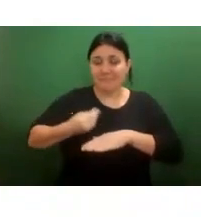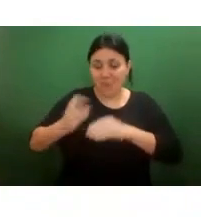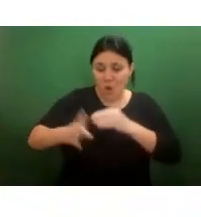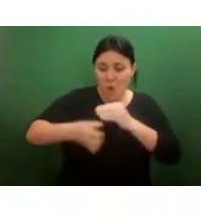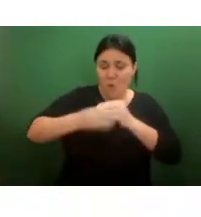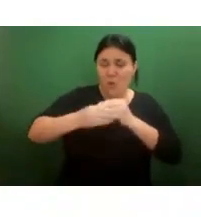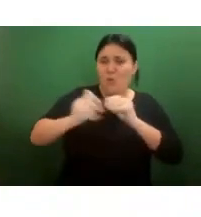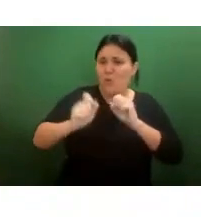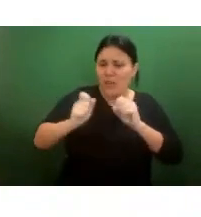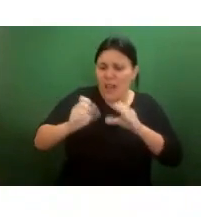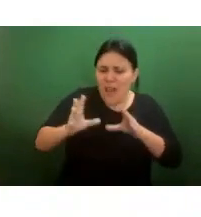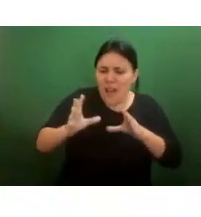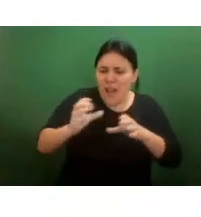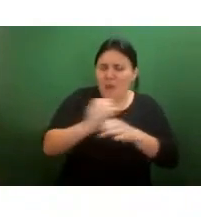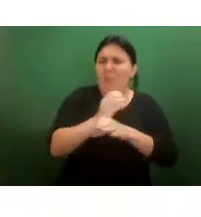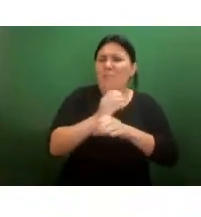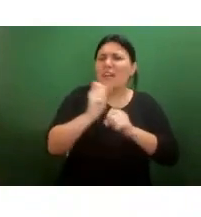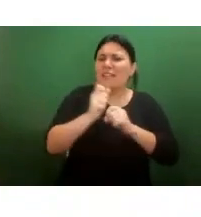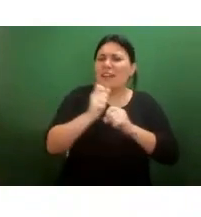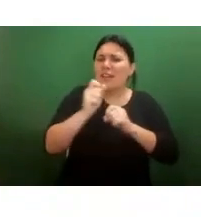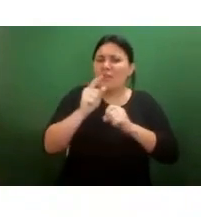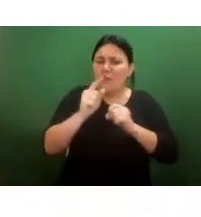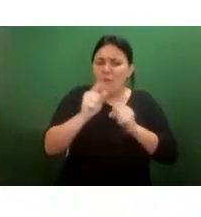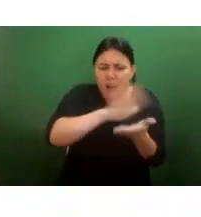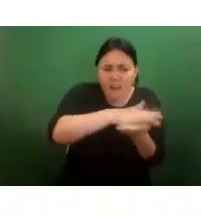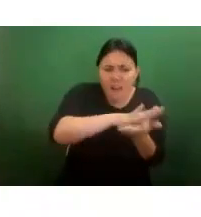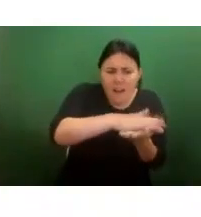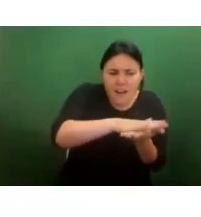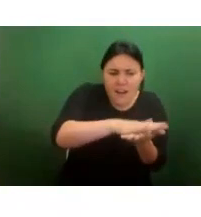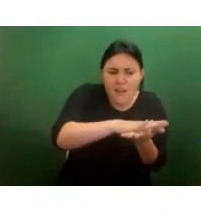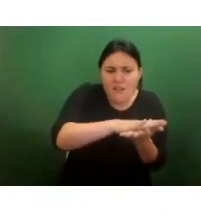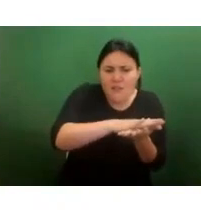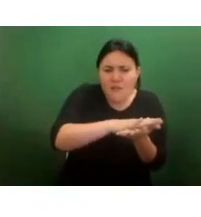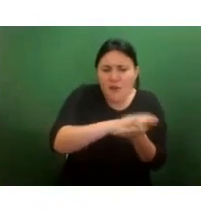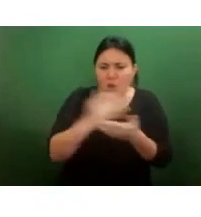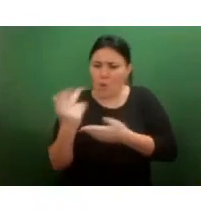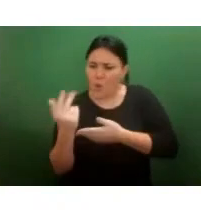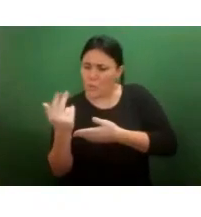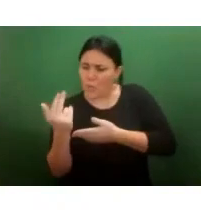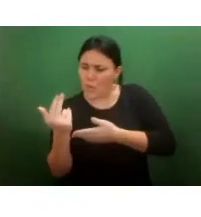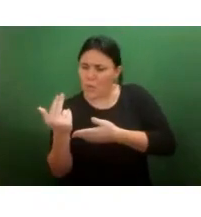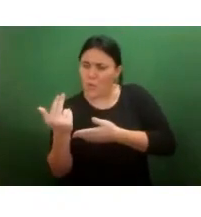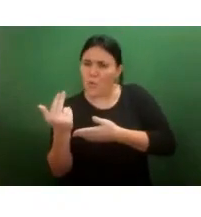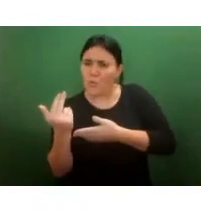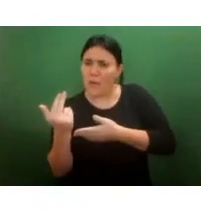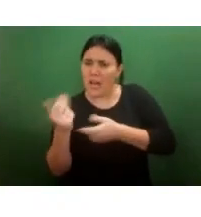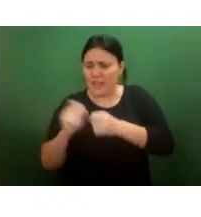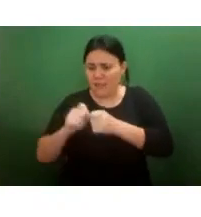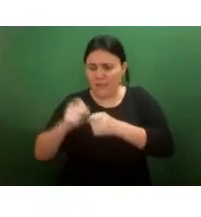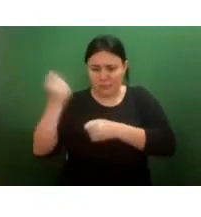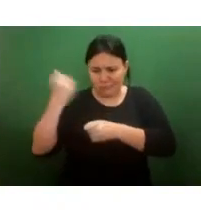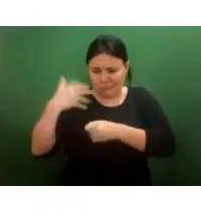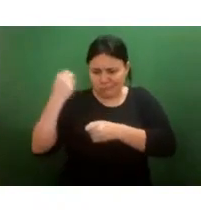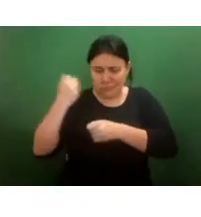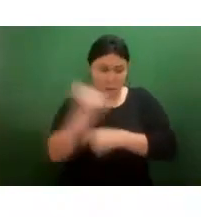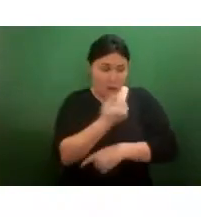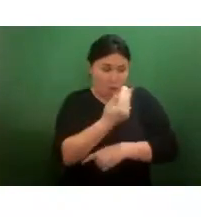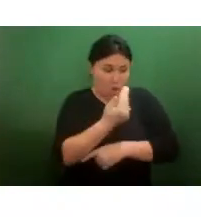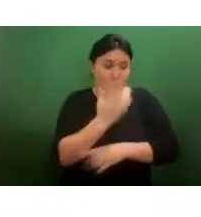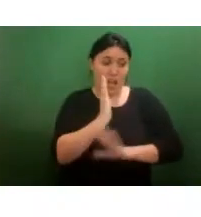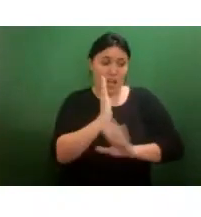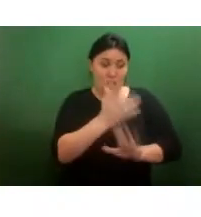completando, complementando os roteiros enquanto uma dupla estava na cabine, a outra dupla que ia já fazer